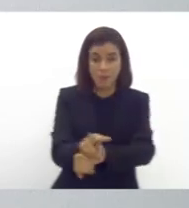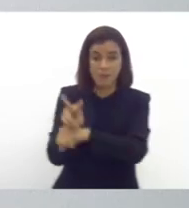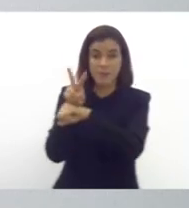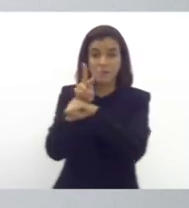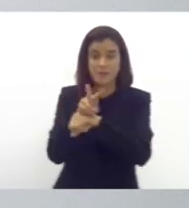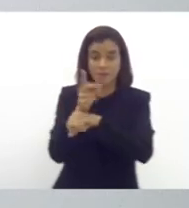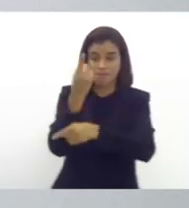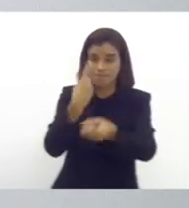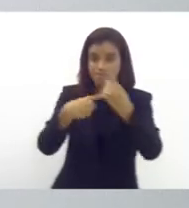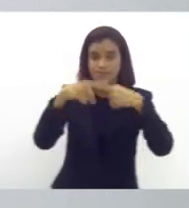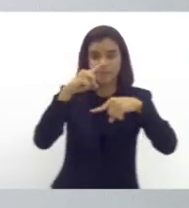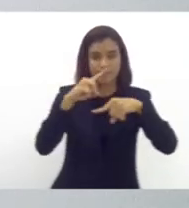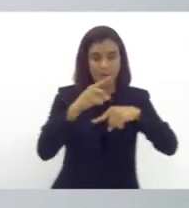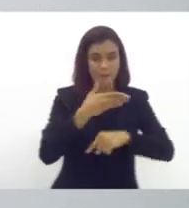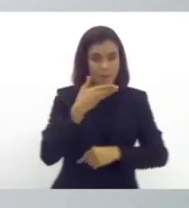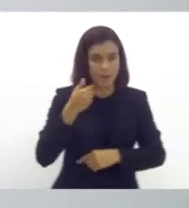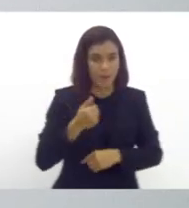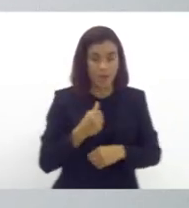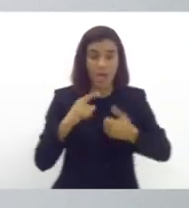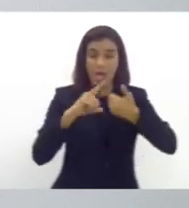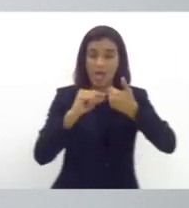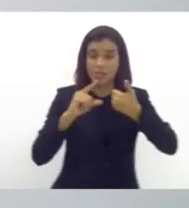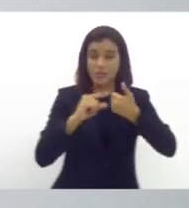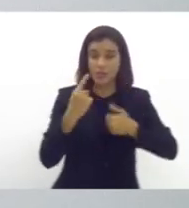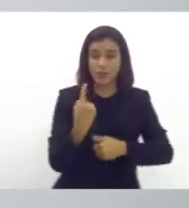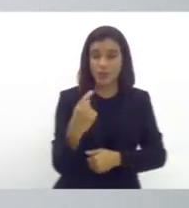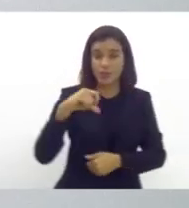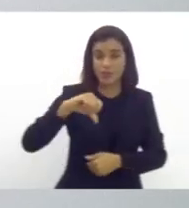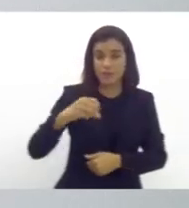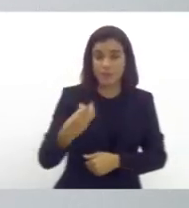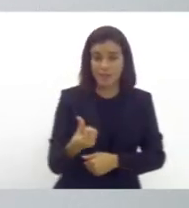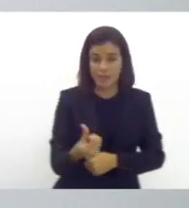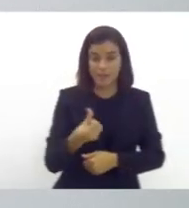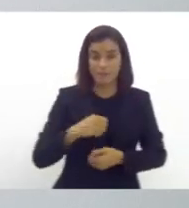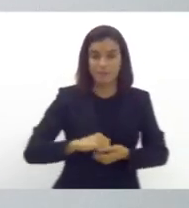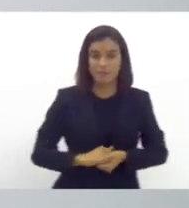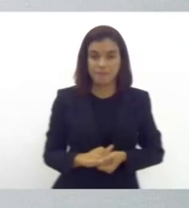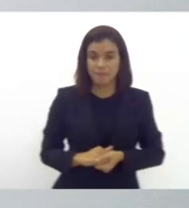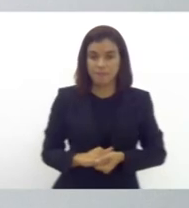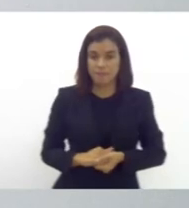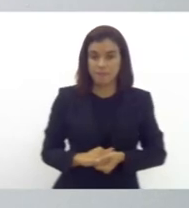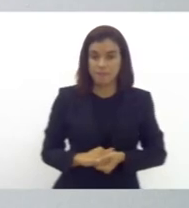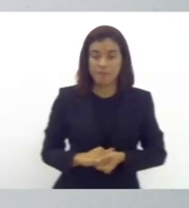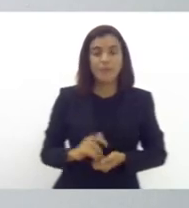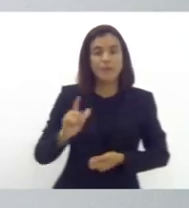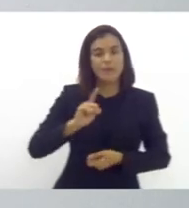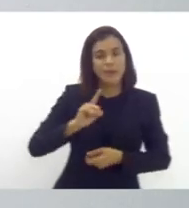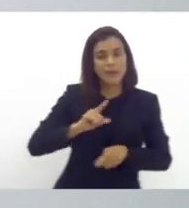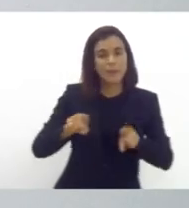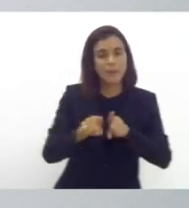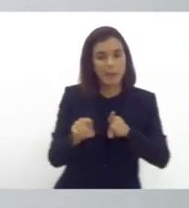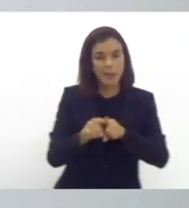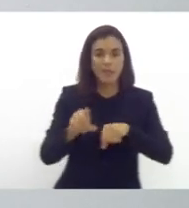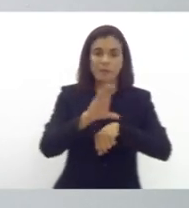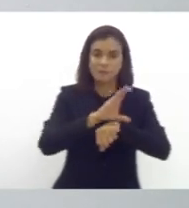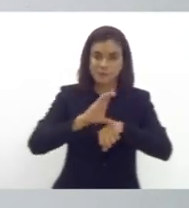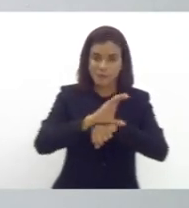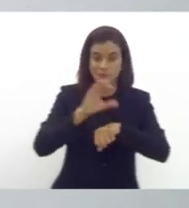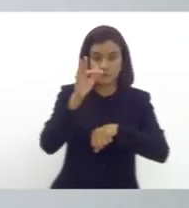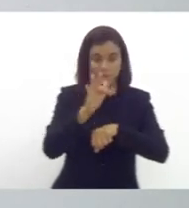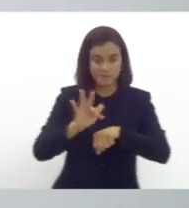e recuperação artigo 196 consta ainda na Constituição Federal